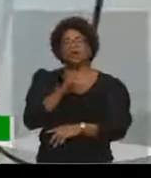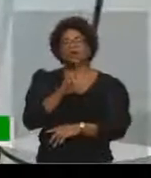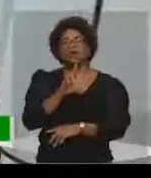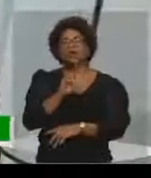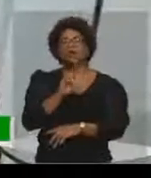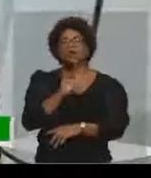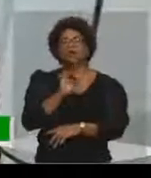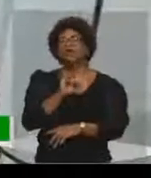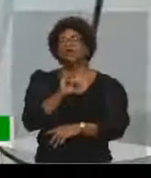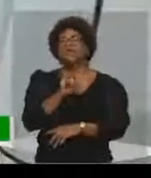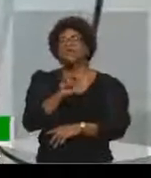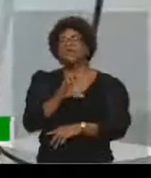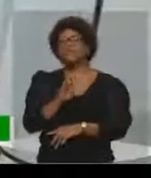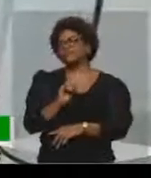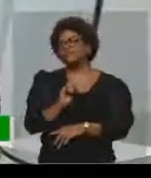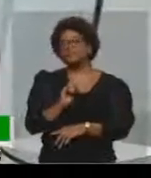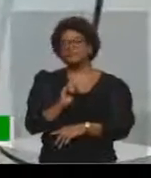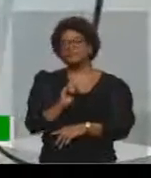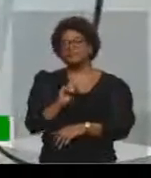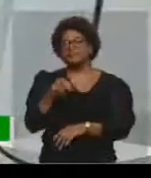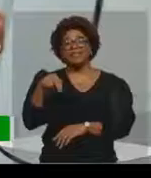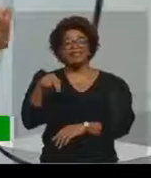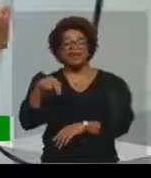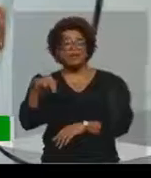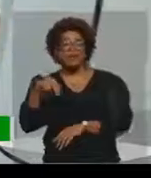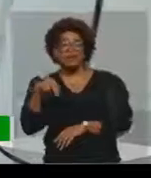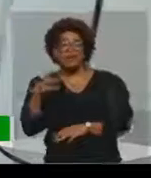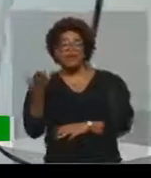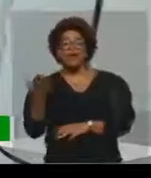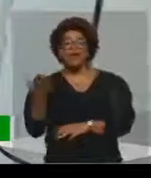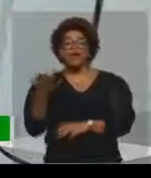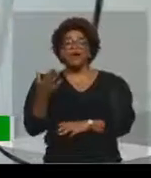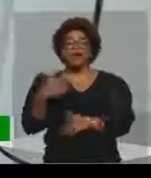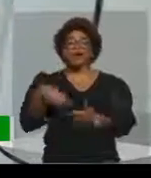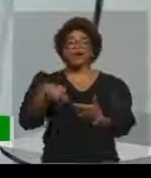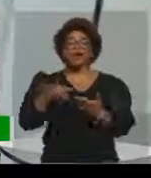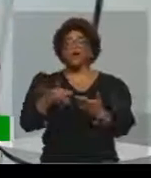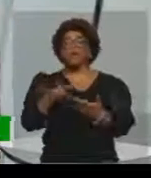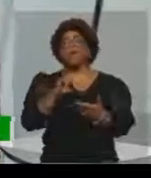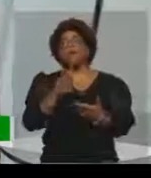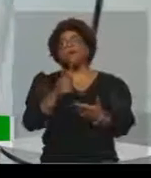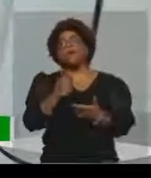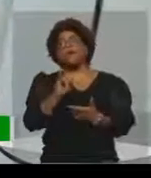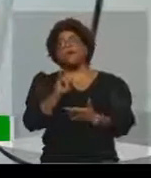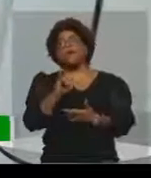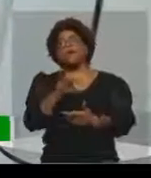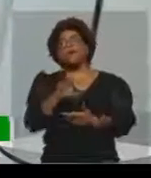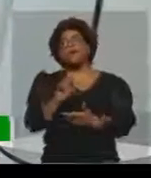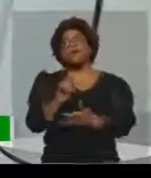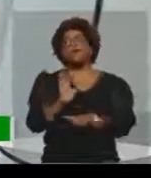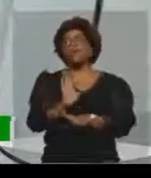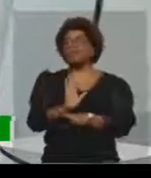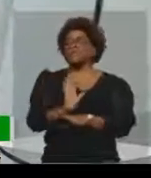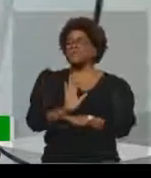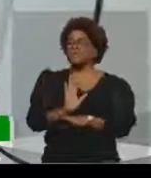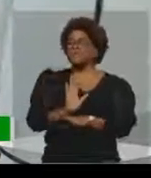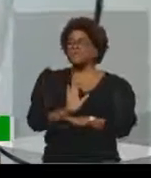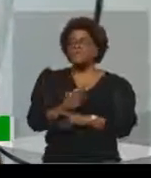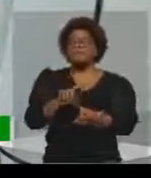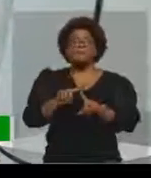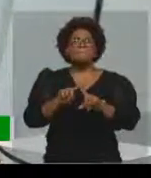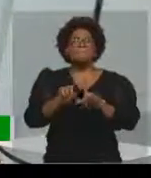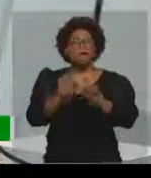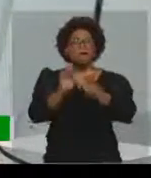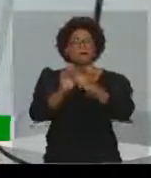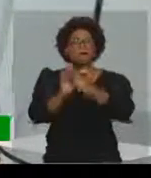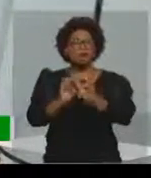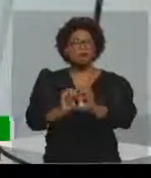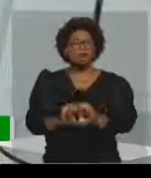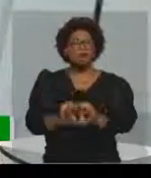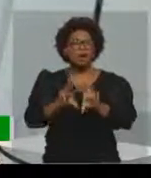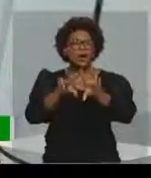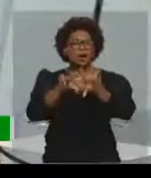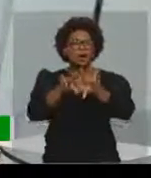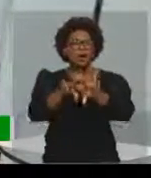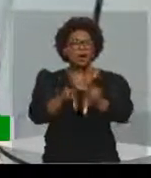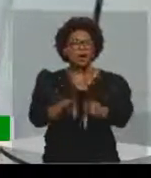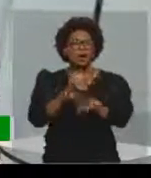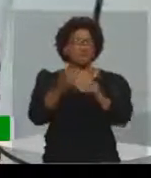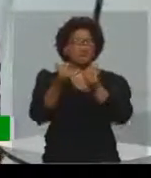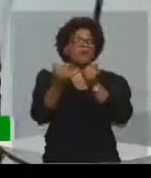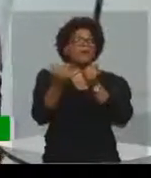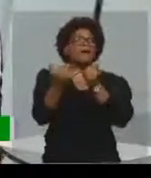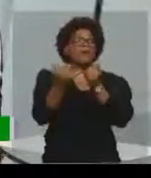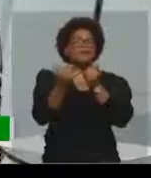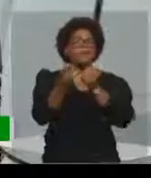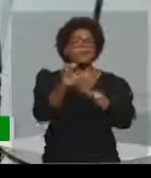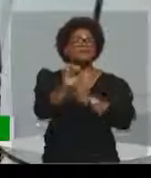a estrutura dele ele vai ser a mesma ali. Os atos, as cenas, as personagens, né? O texto em forma